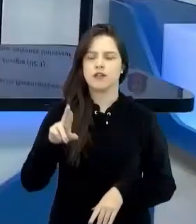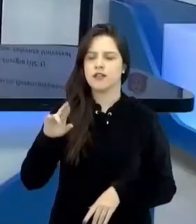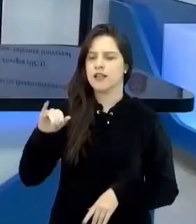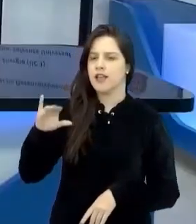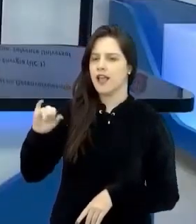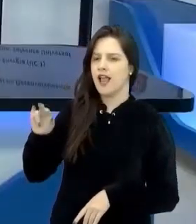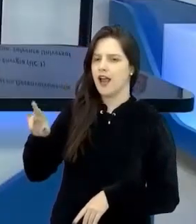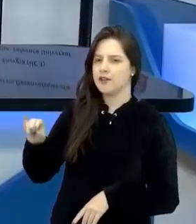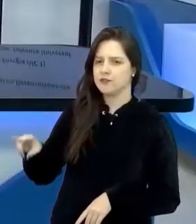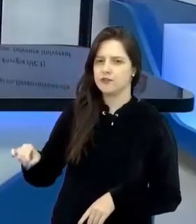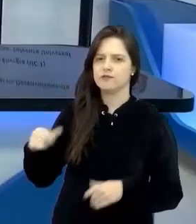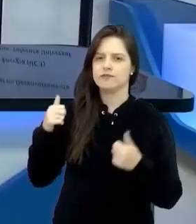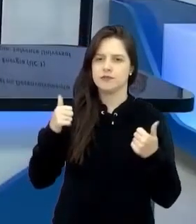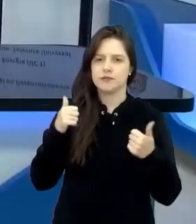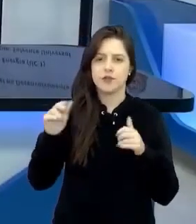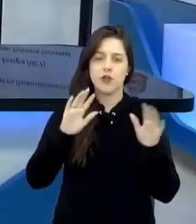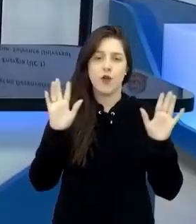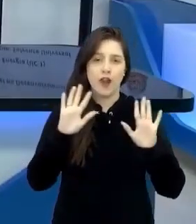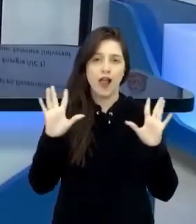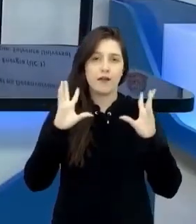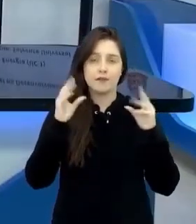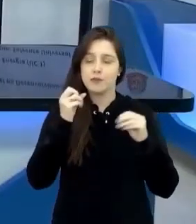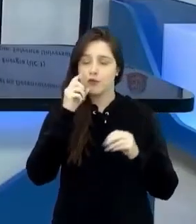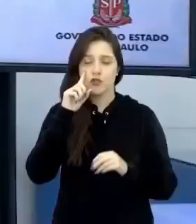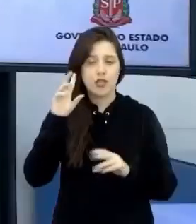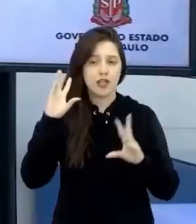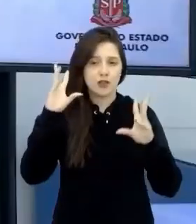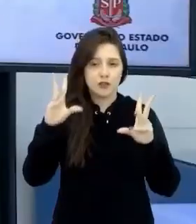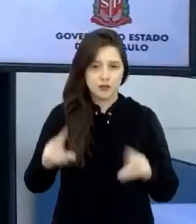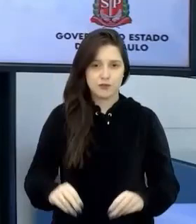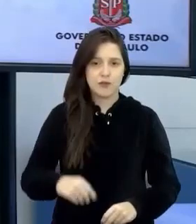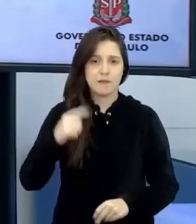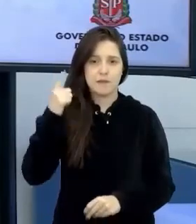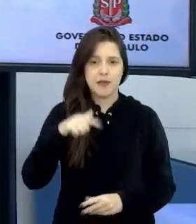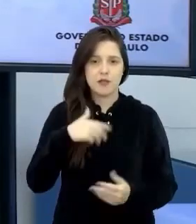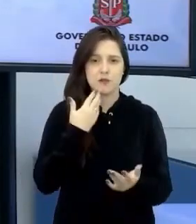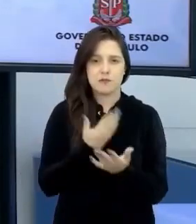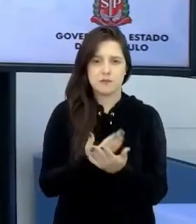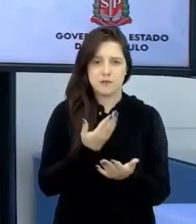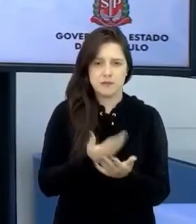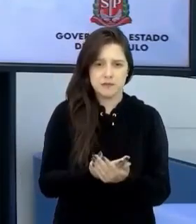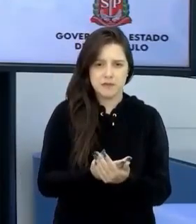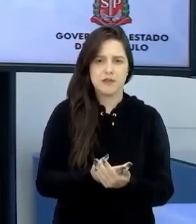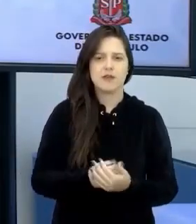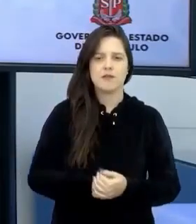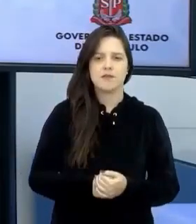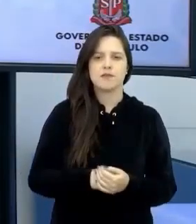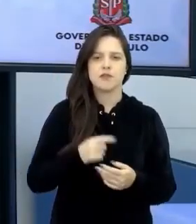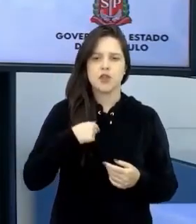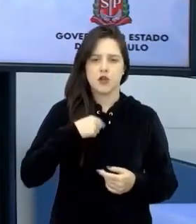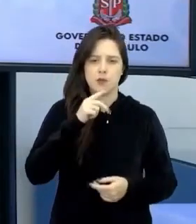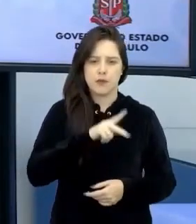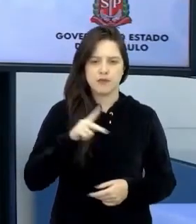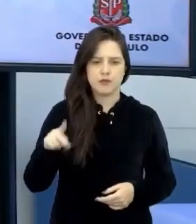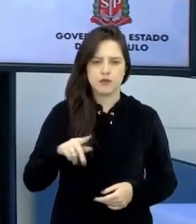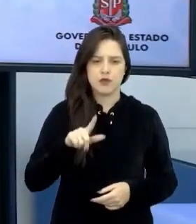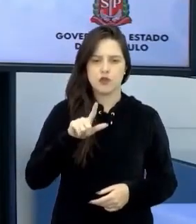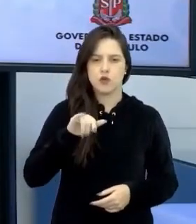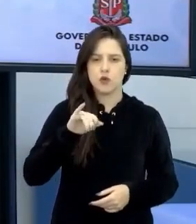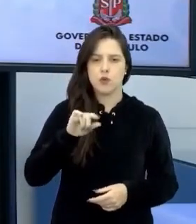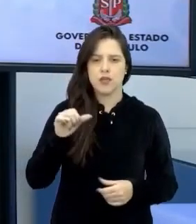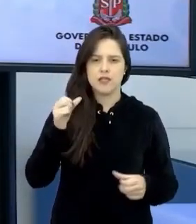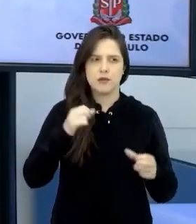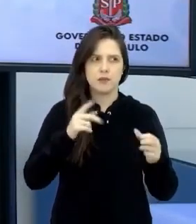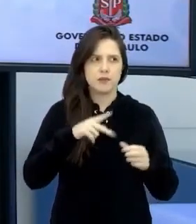professor Luiz, de boa? Olá, bom dia a todos. Então vamos ter mais uma aula de Química hoje. Meu nome é Luiz, sou professor de Química e nós